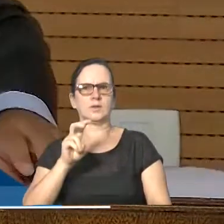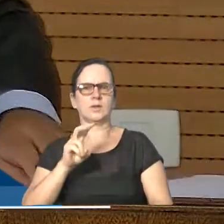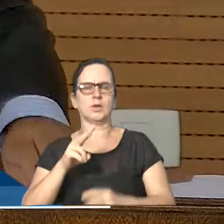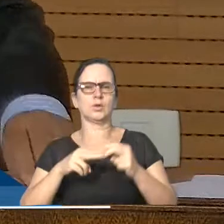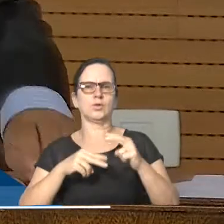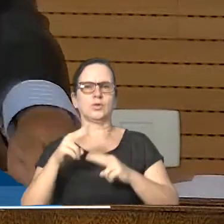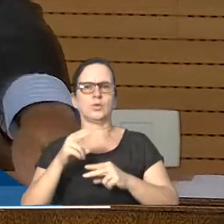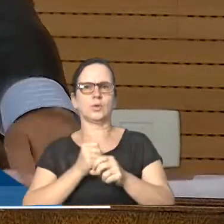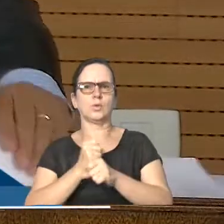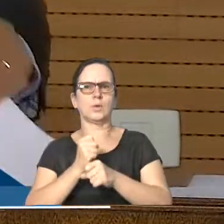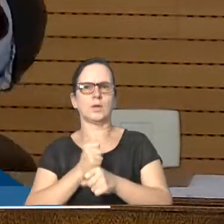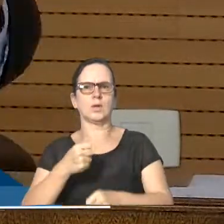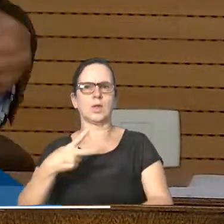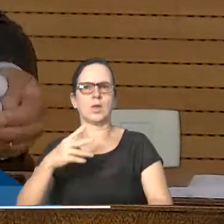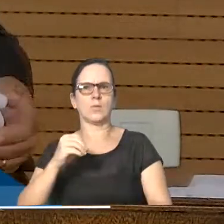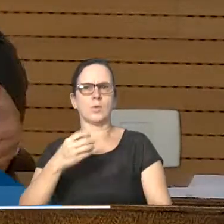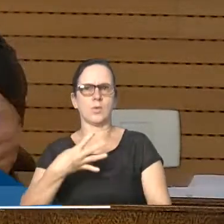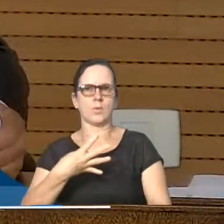de 2004.